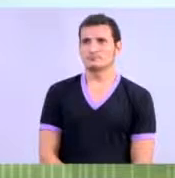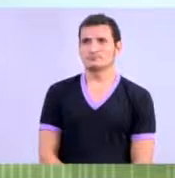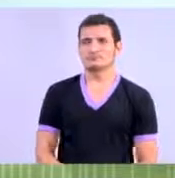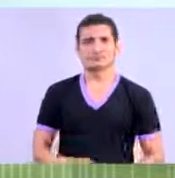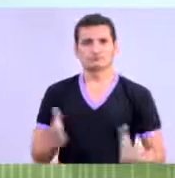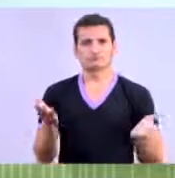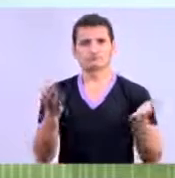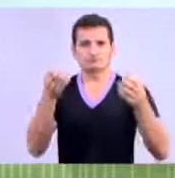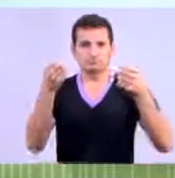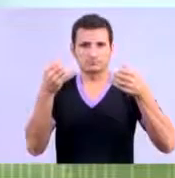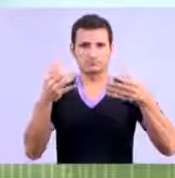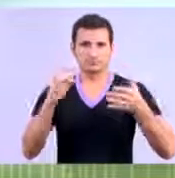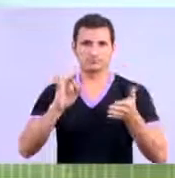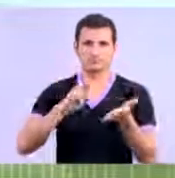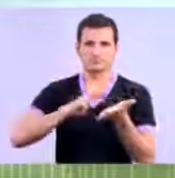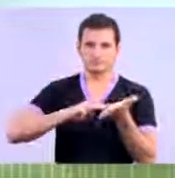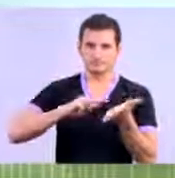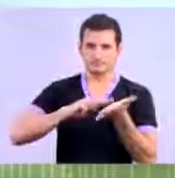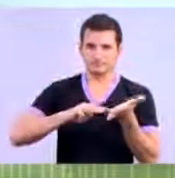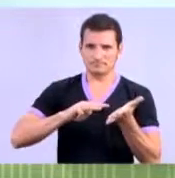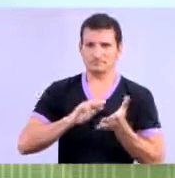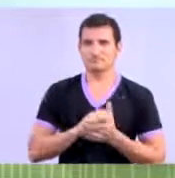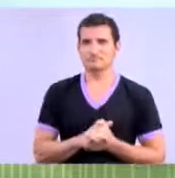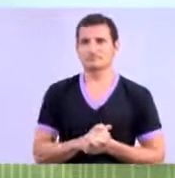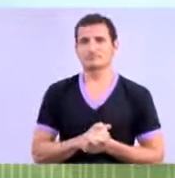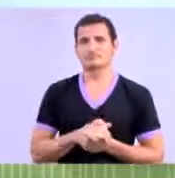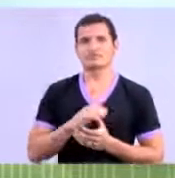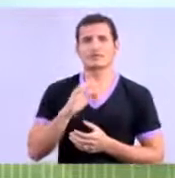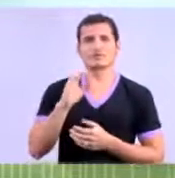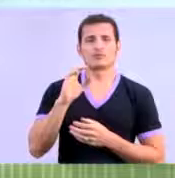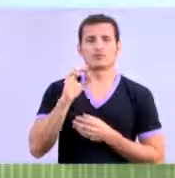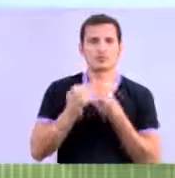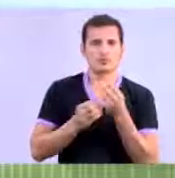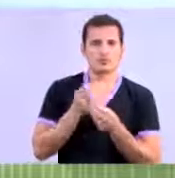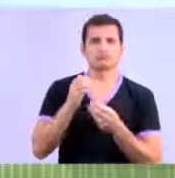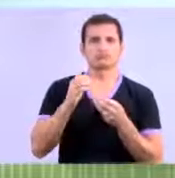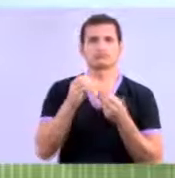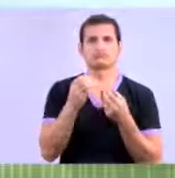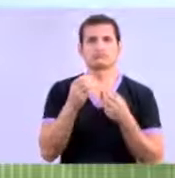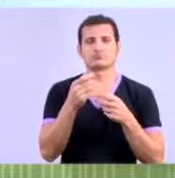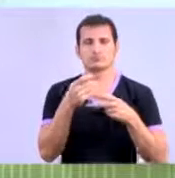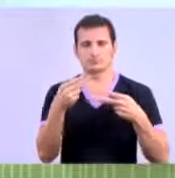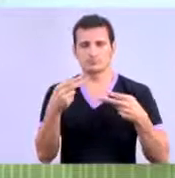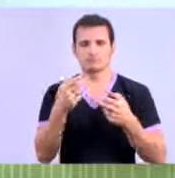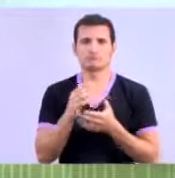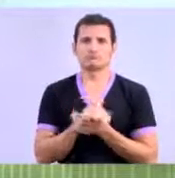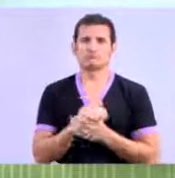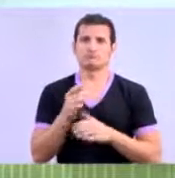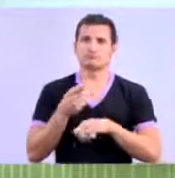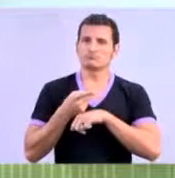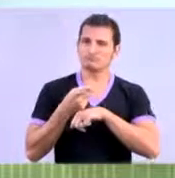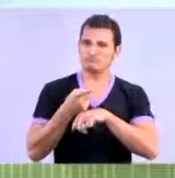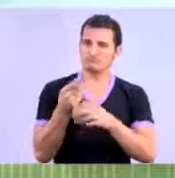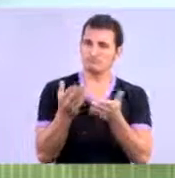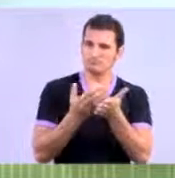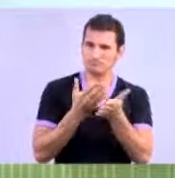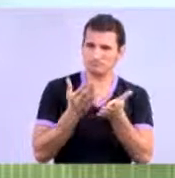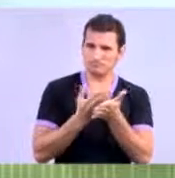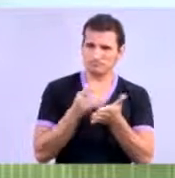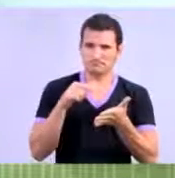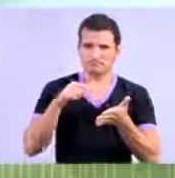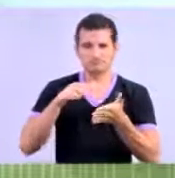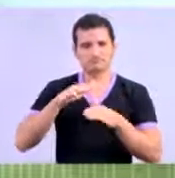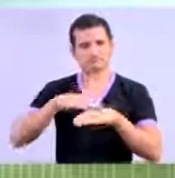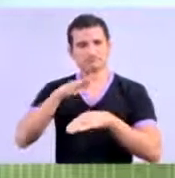falamos só de métodos, tá? Métodos definem o comportamento de um objeto. Procure no livro texto aí, no guia de estudo, mais sobre